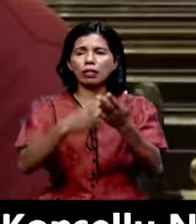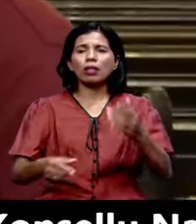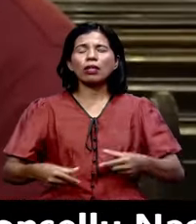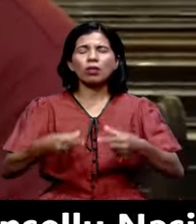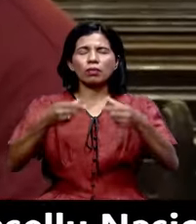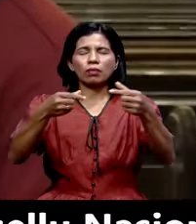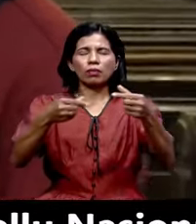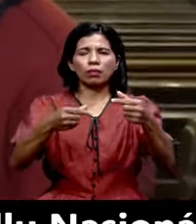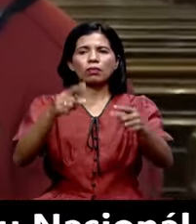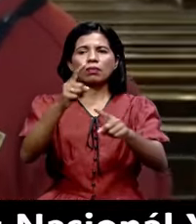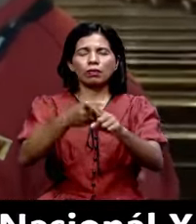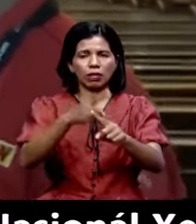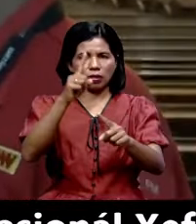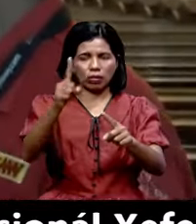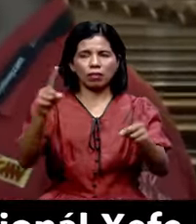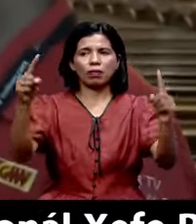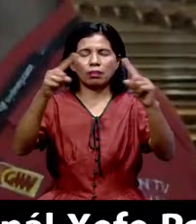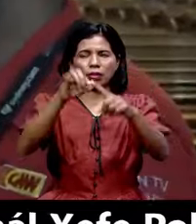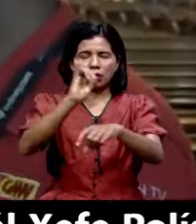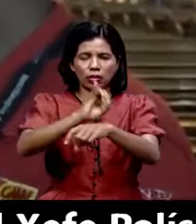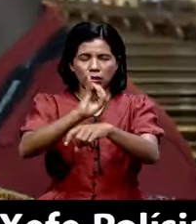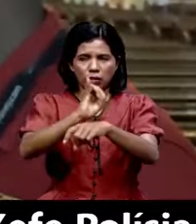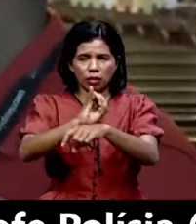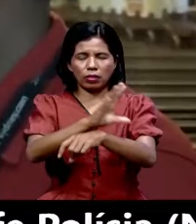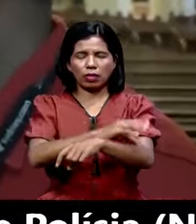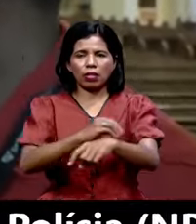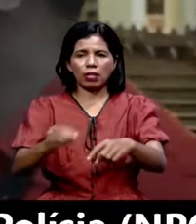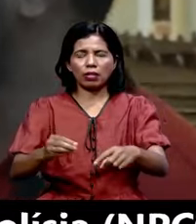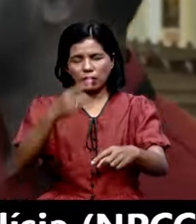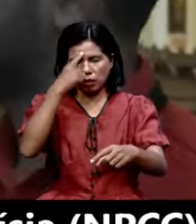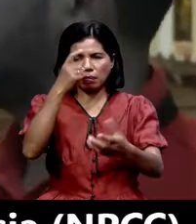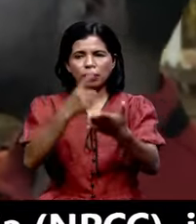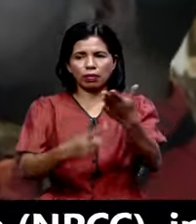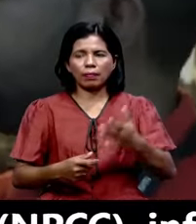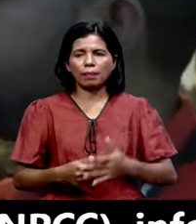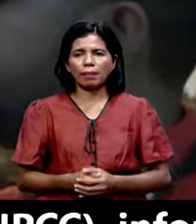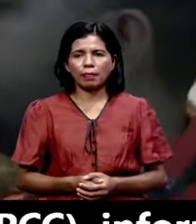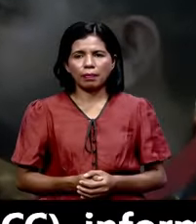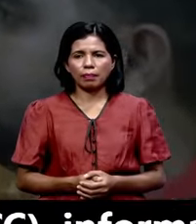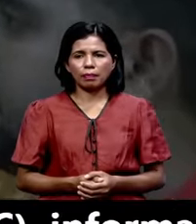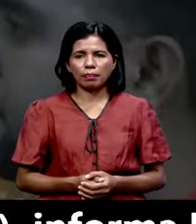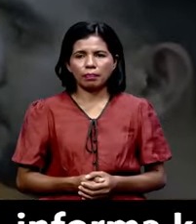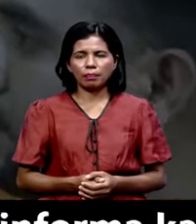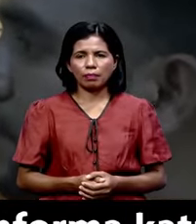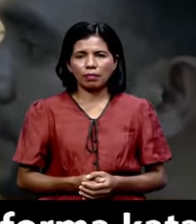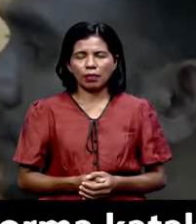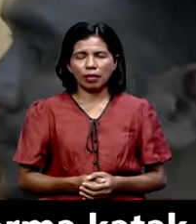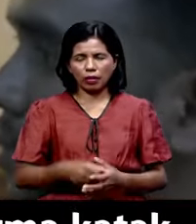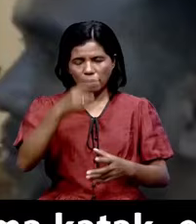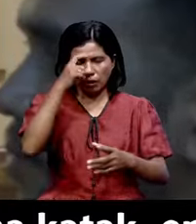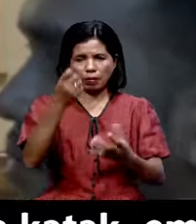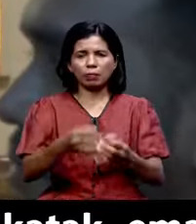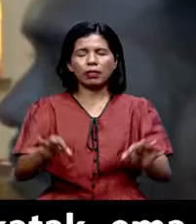ida ba igreja tu bele pomanota ambele spikeni razão tamba sera amo dia ki razão